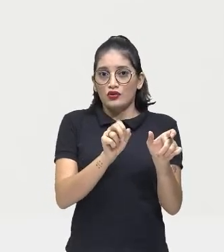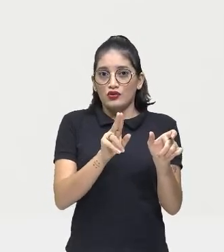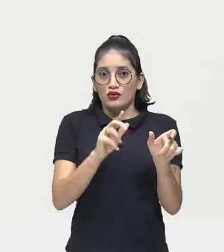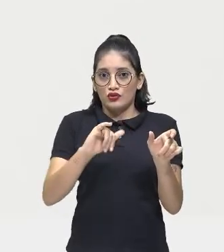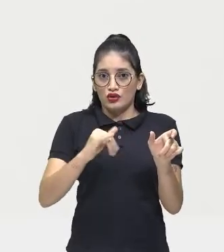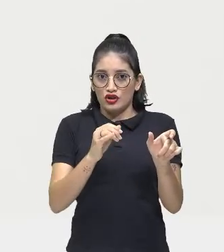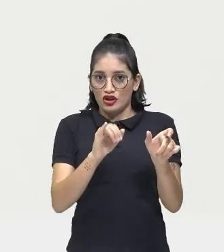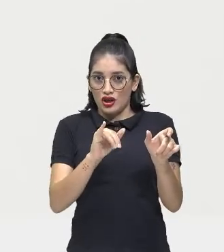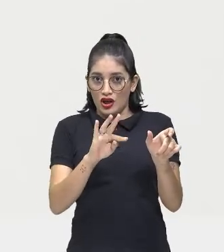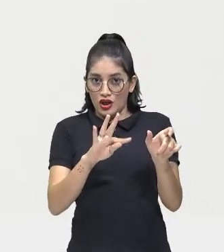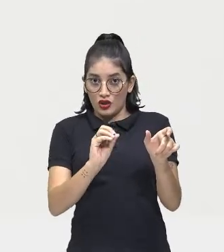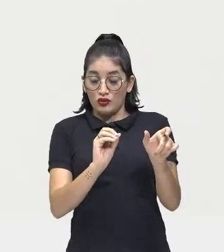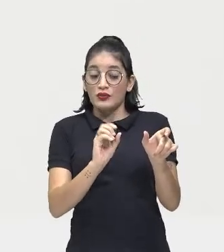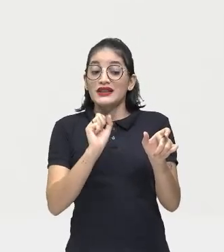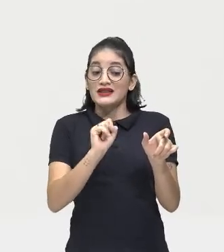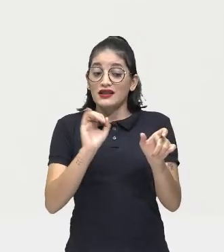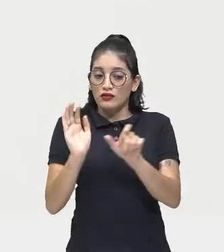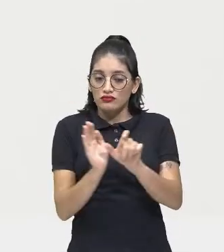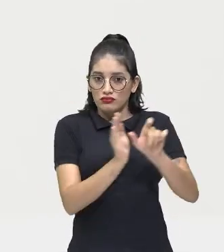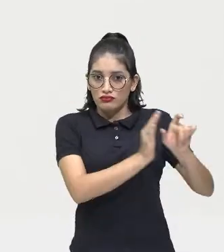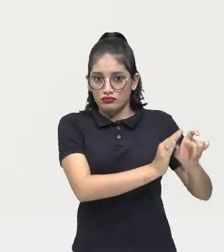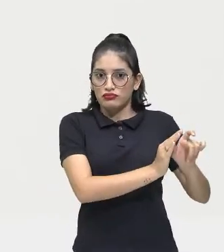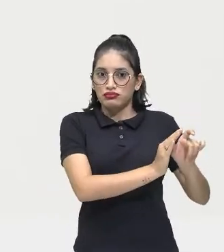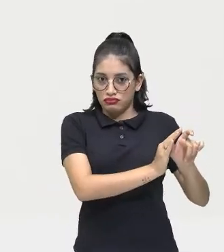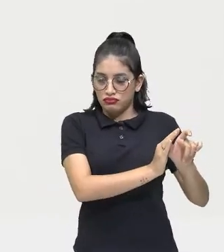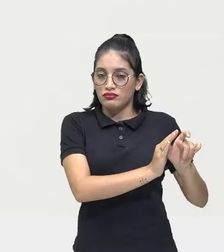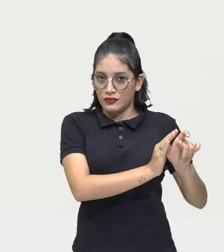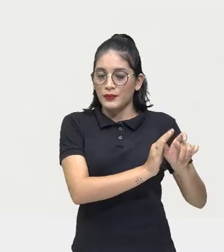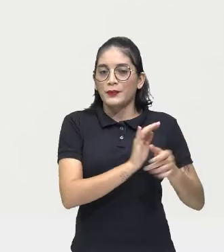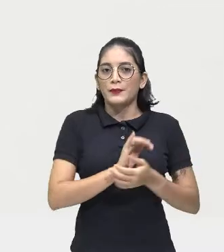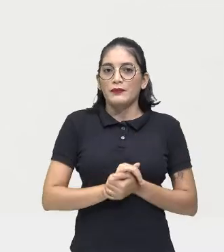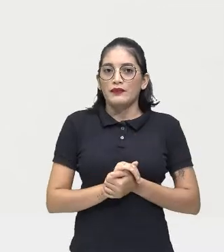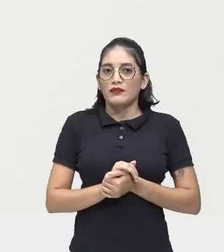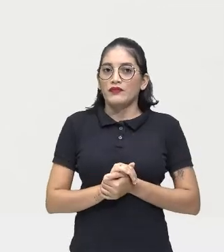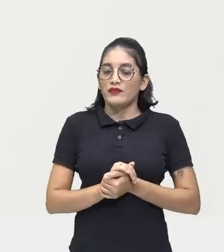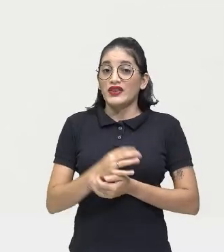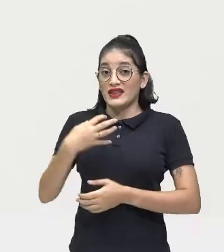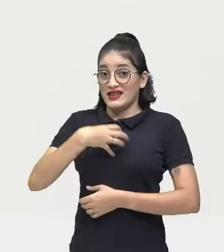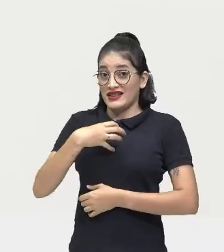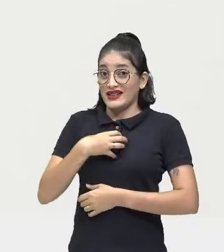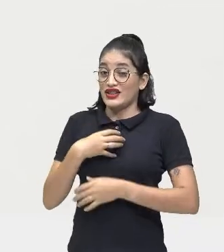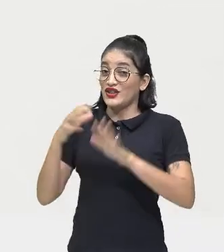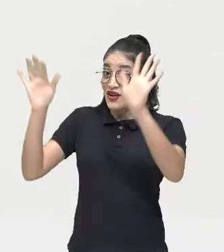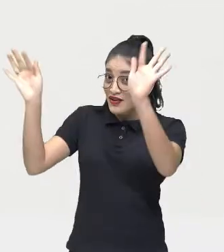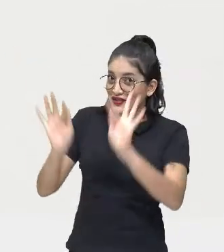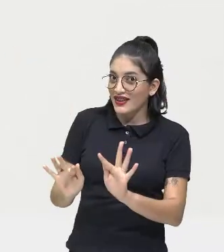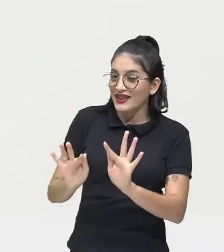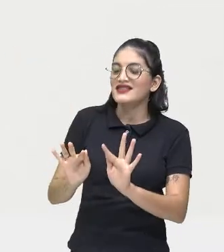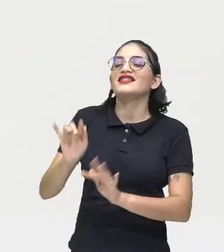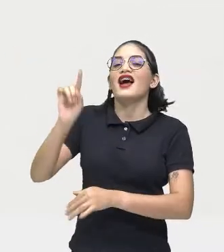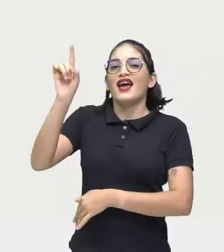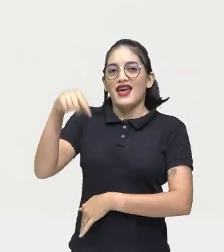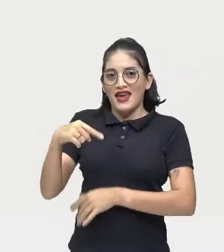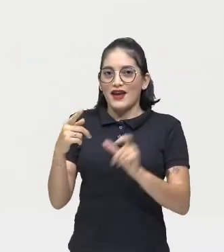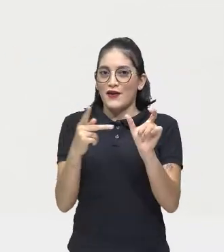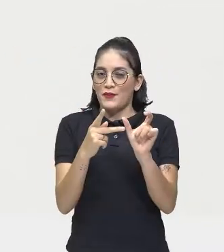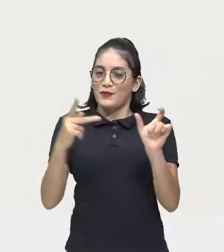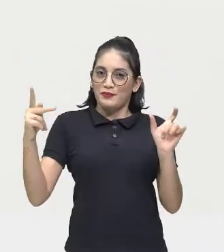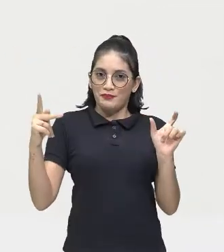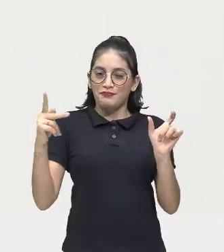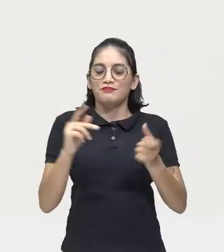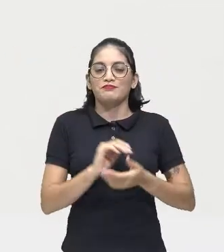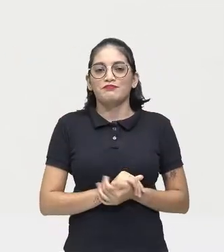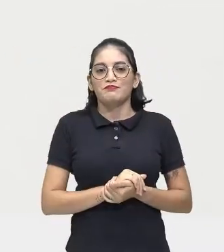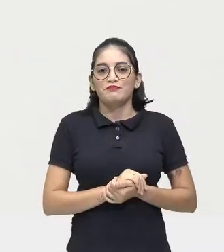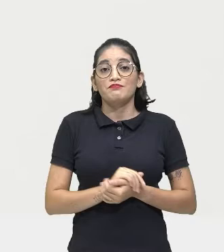Retirando esse sujeito, observem que o enunciado está feliz é o meu predicado.